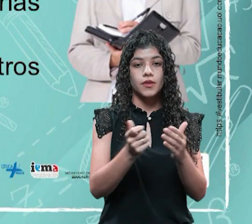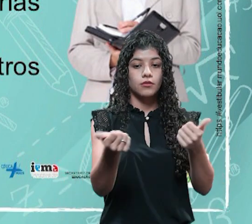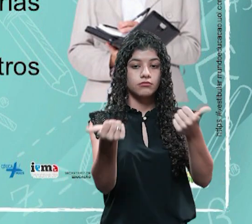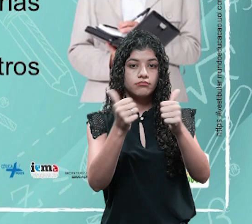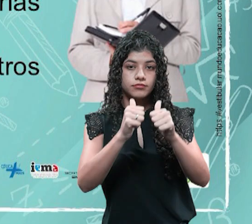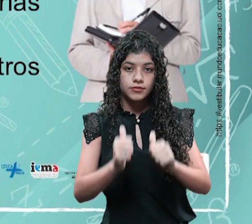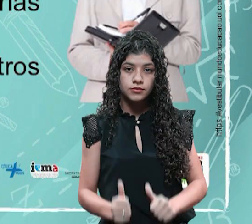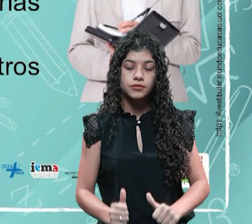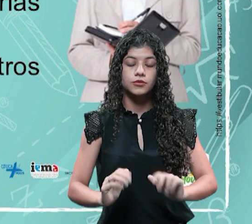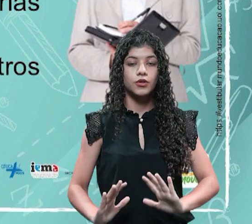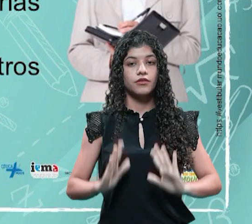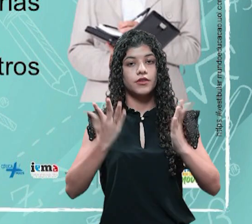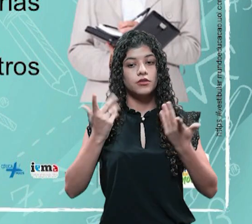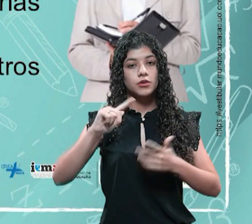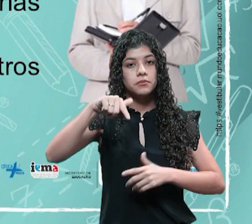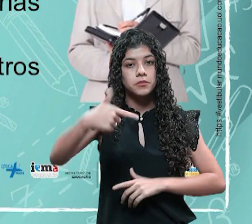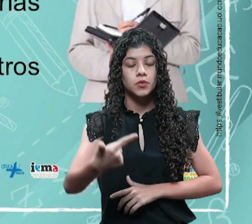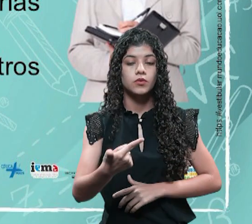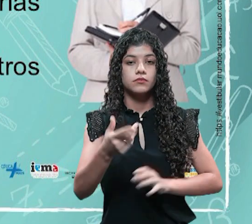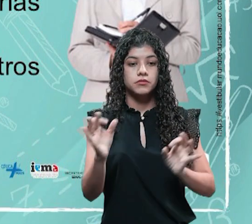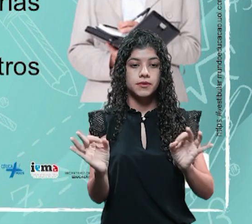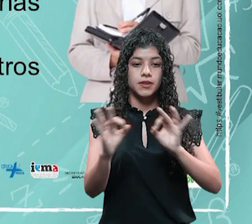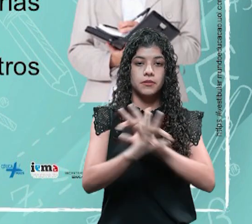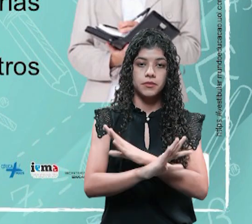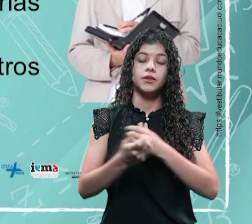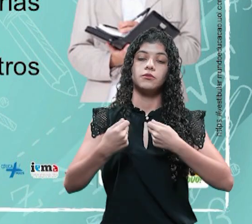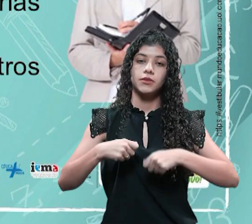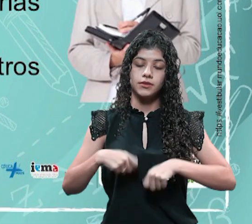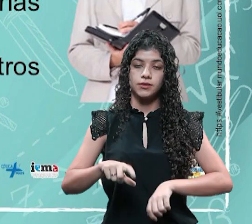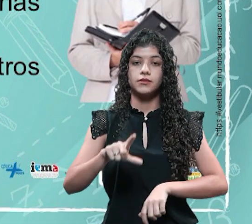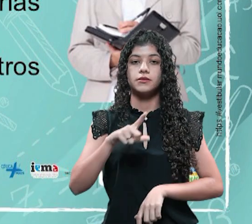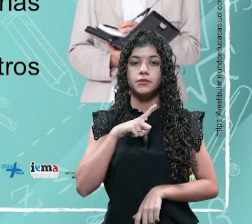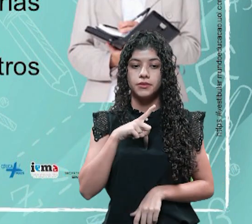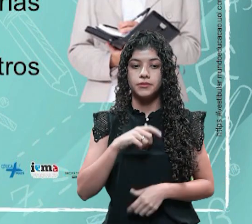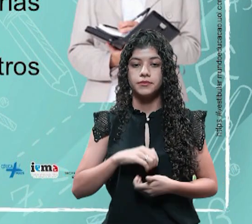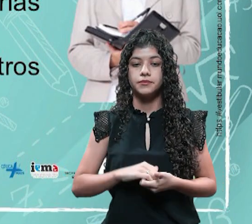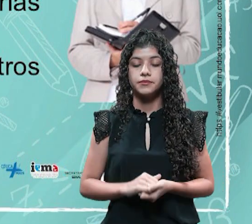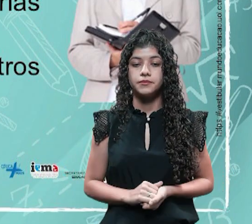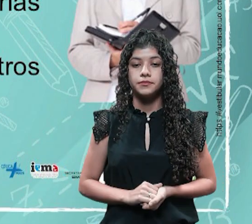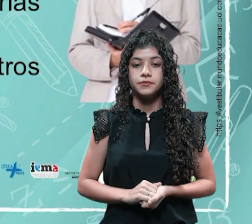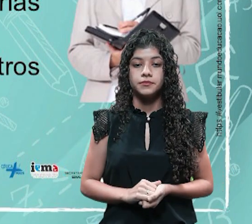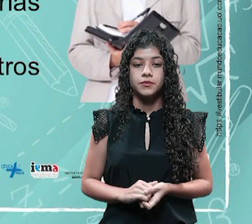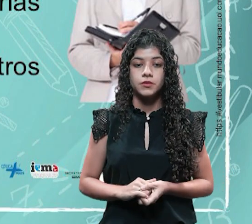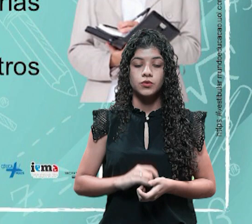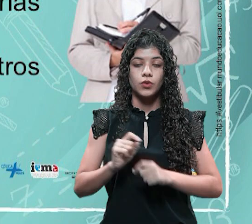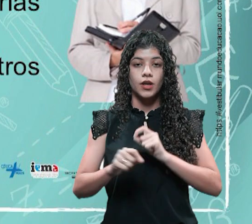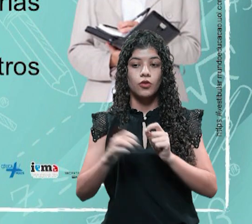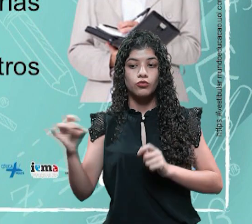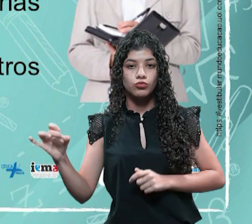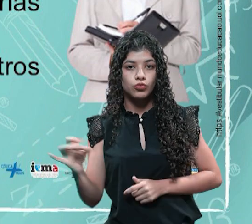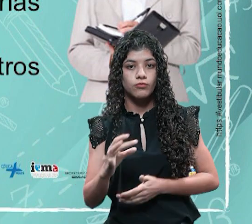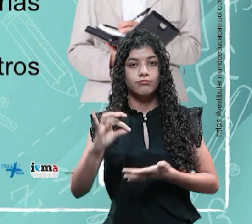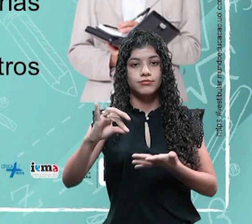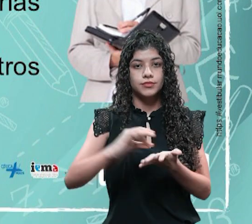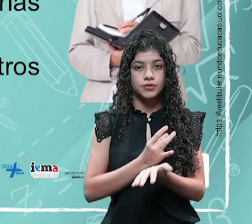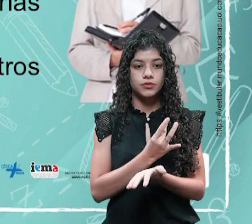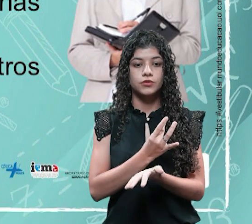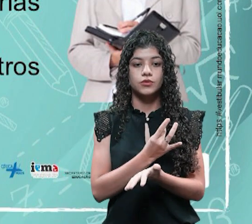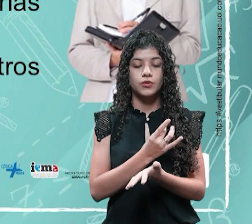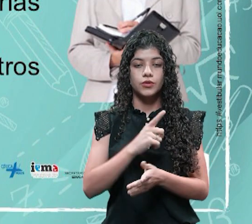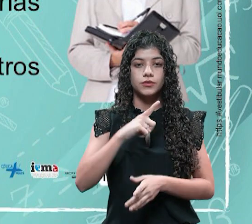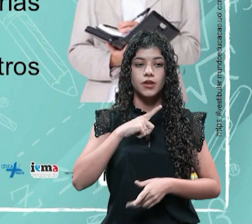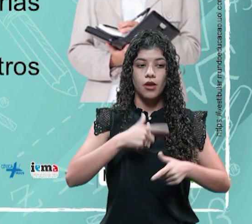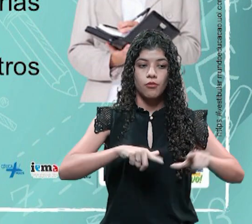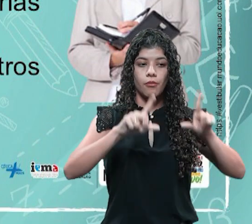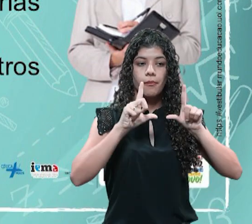avaliar o evento depois que ele acontece. Então, a gente precisa disso, né? Efetuar novas inscrições,